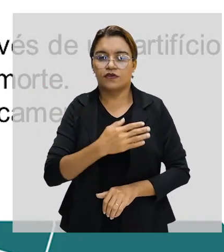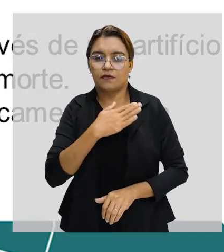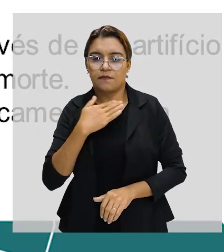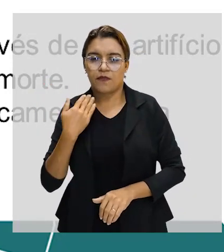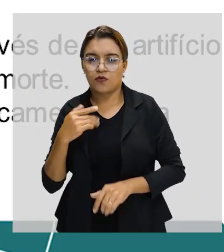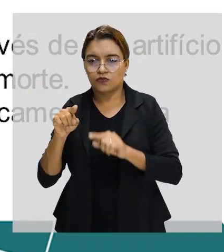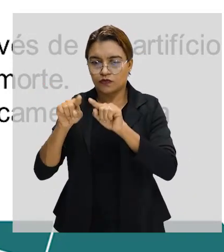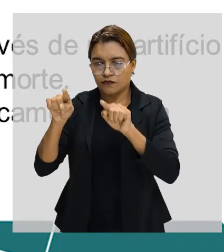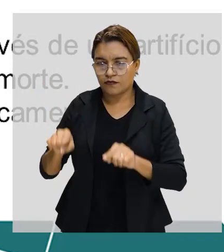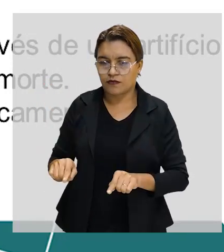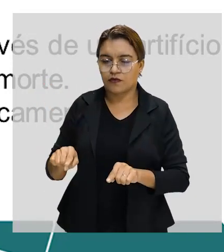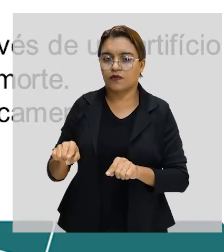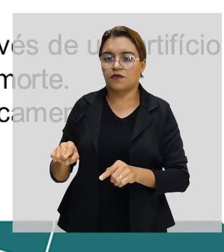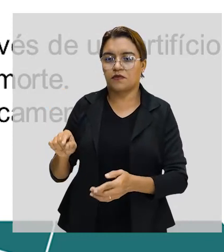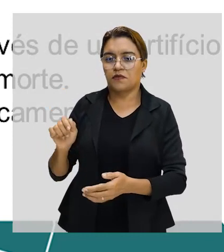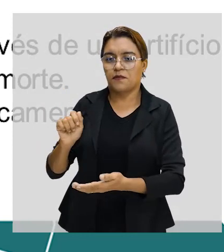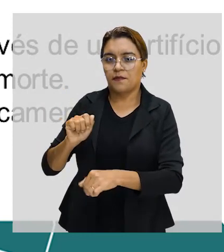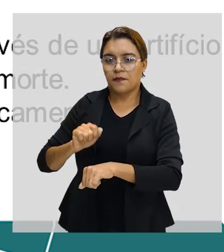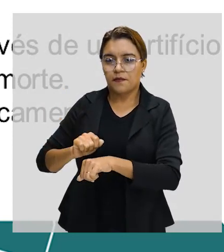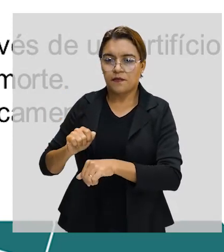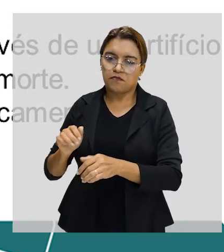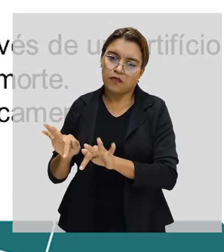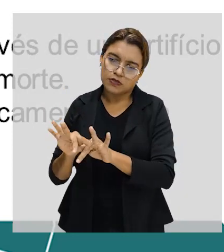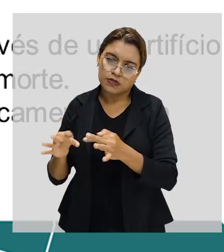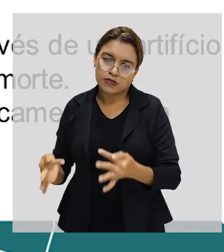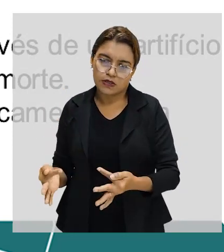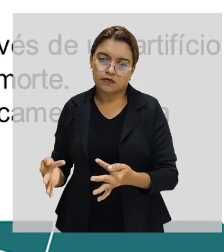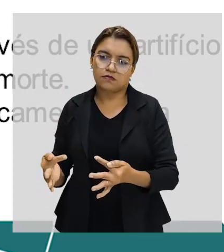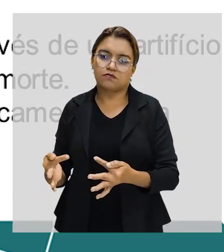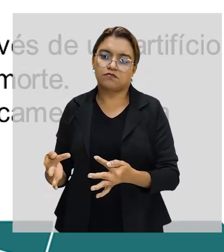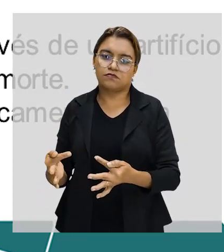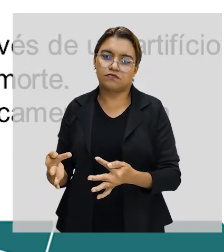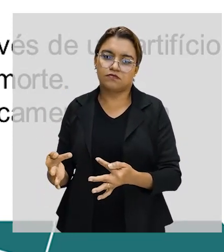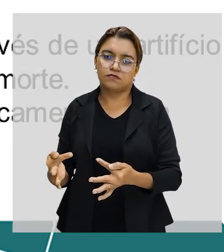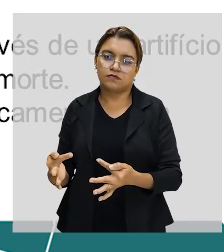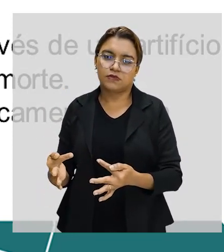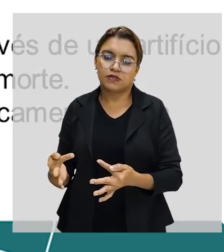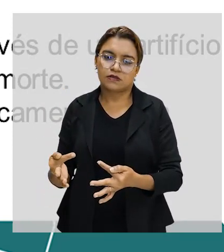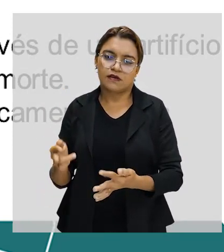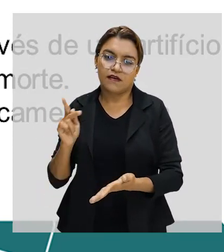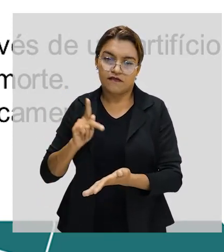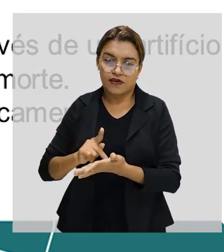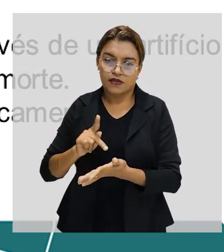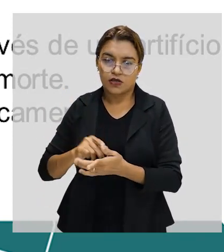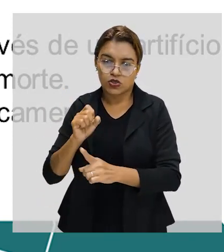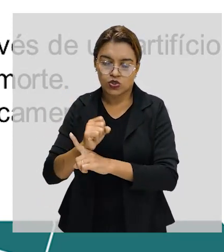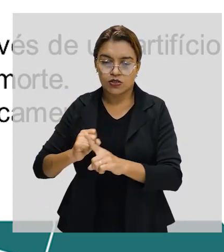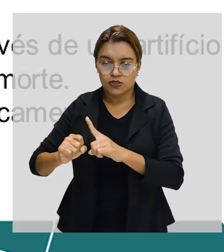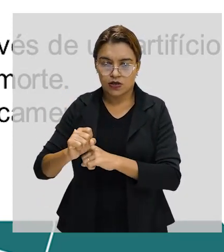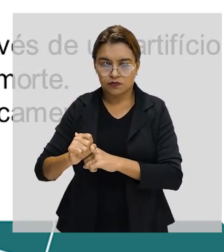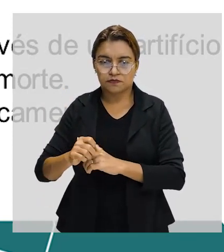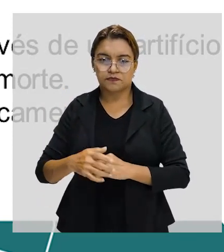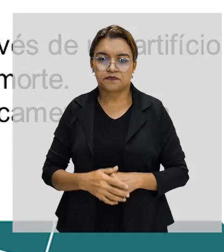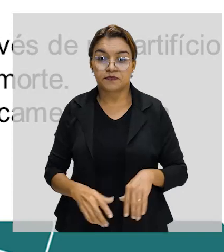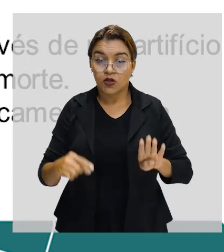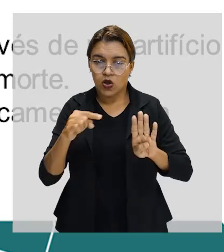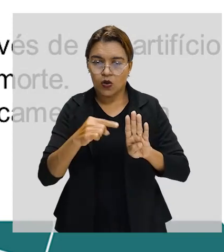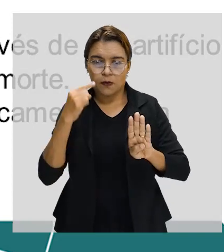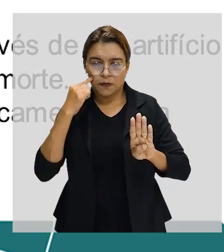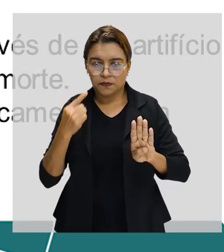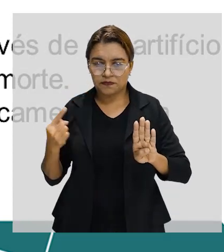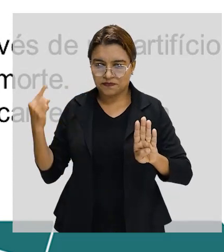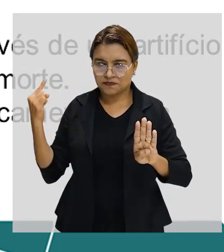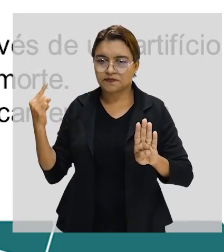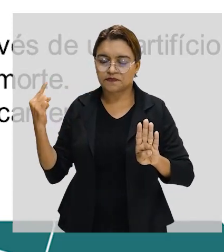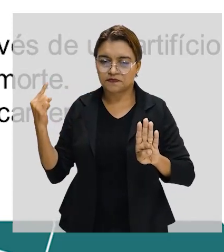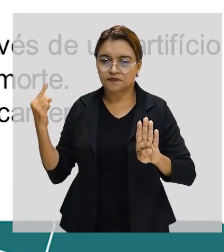um funcionário humilde conformado com a realidade social do seu tempo. Letra B. Uma autobiografia em que